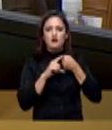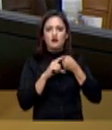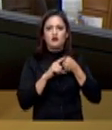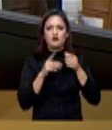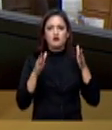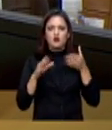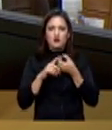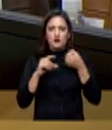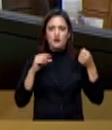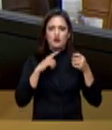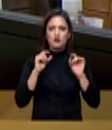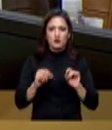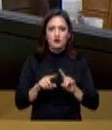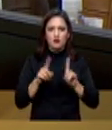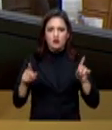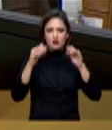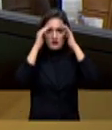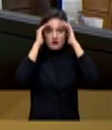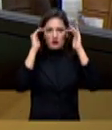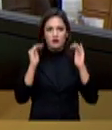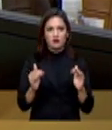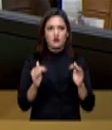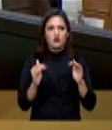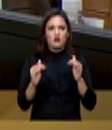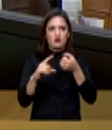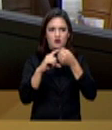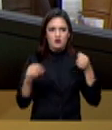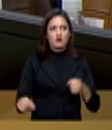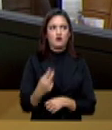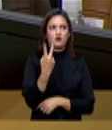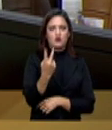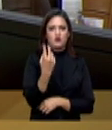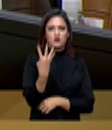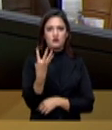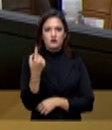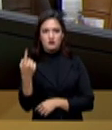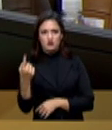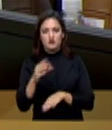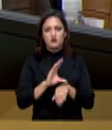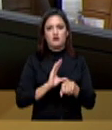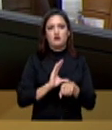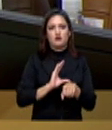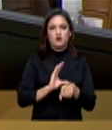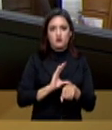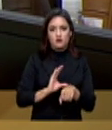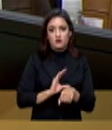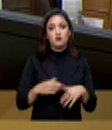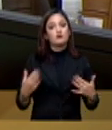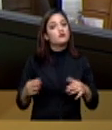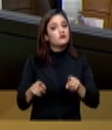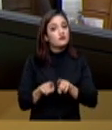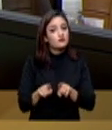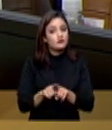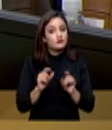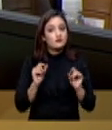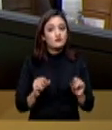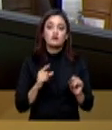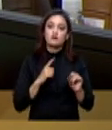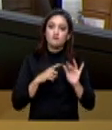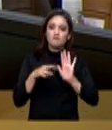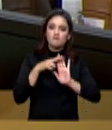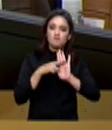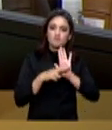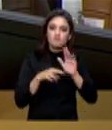destinado ao cumprimento deste dispositivo artigo 2 da construção e vem devidamente